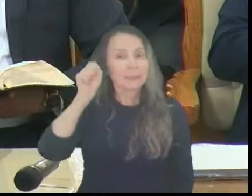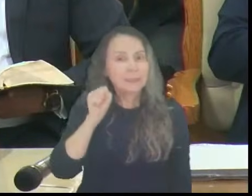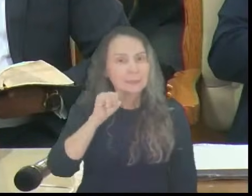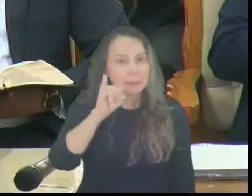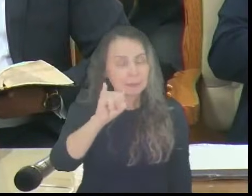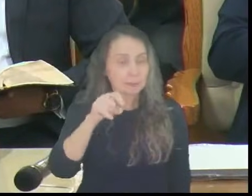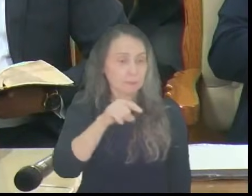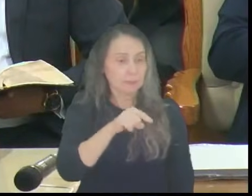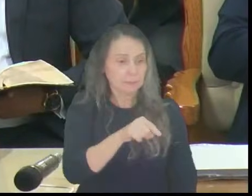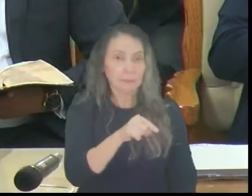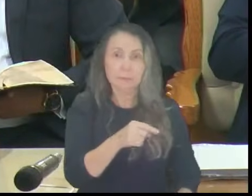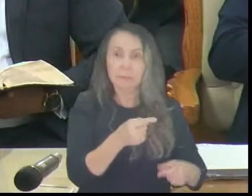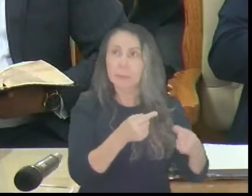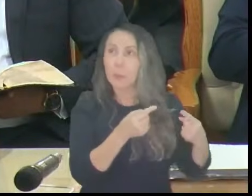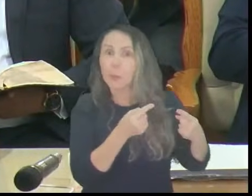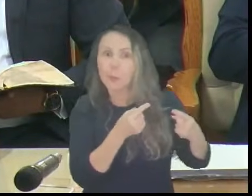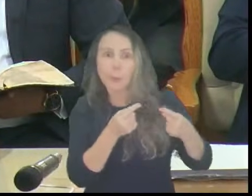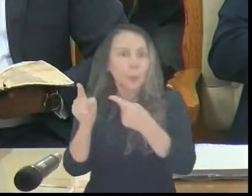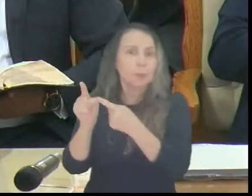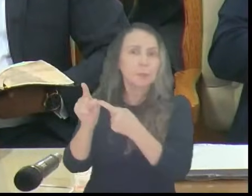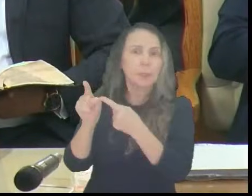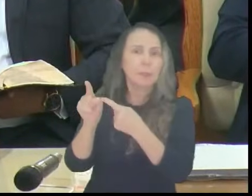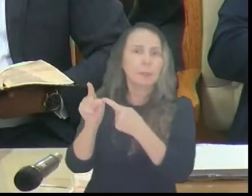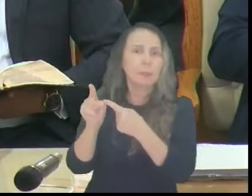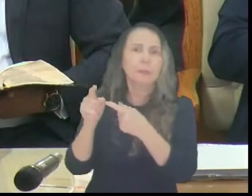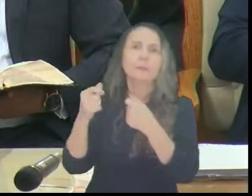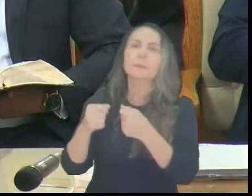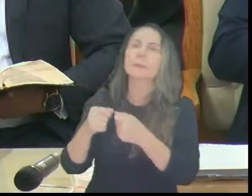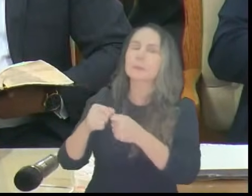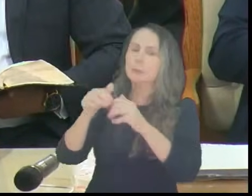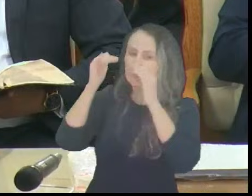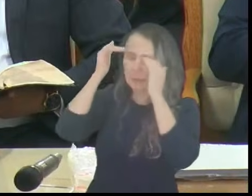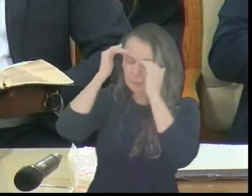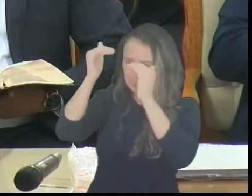maior, nós temos que obedecer à autoridade maior.